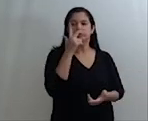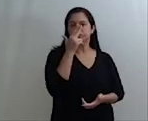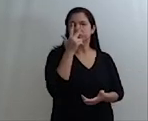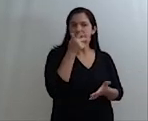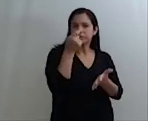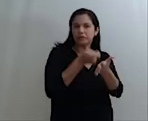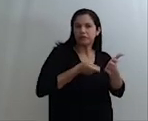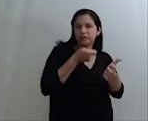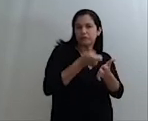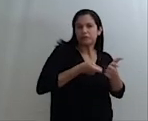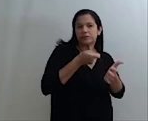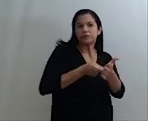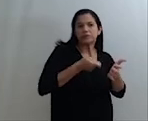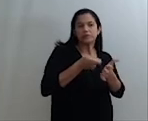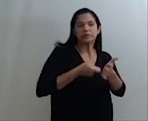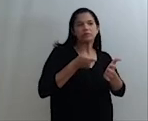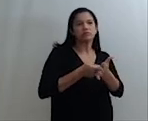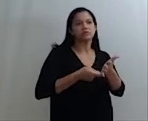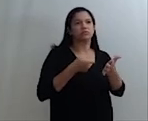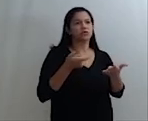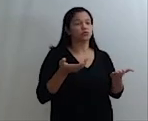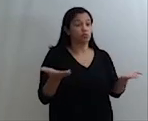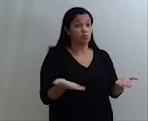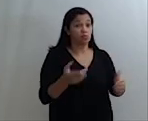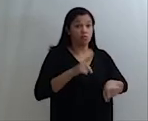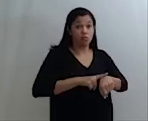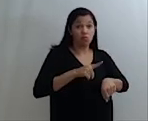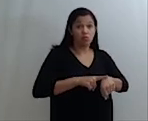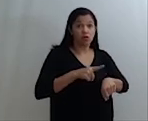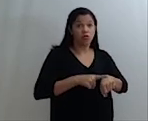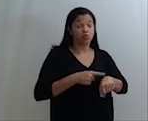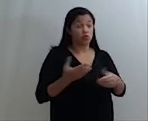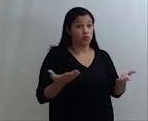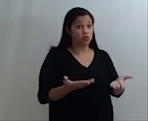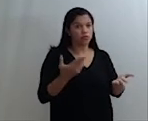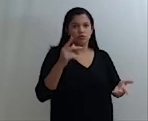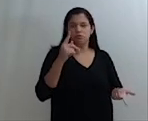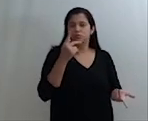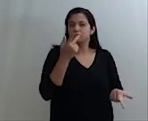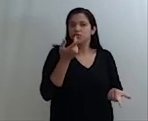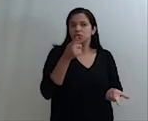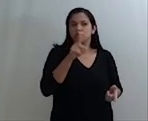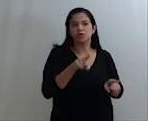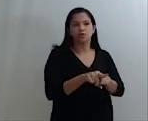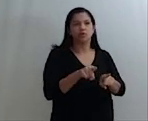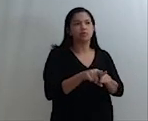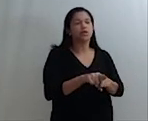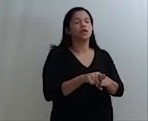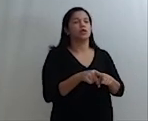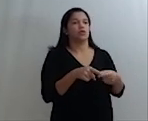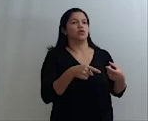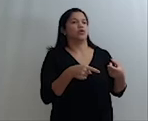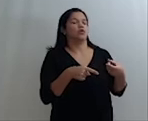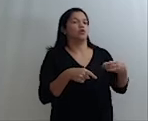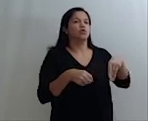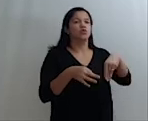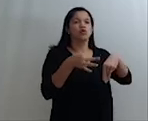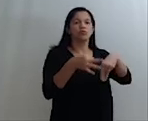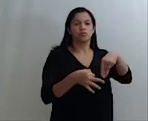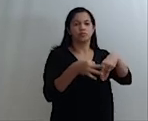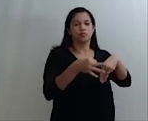realização da Justiça no momento que estamos vivendo e parabenizar o ministro Rogério ou seja não só pela eh